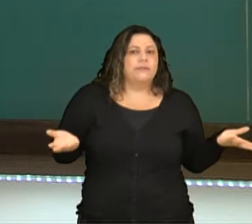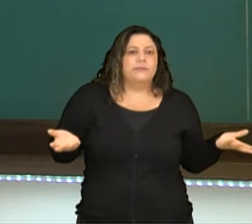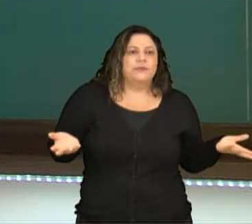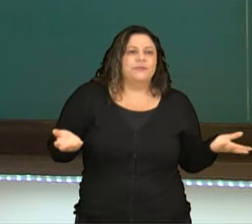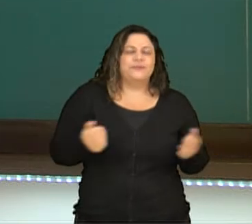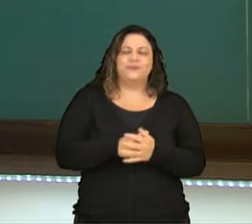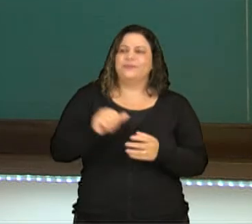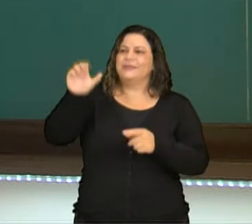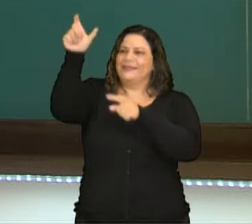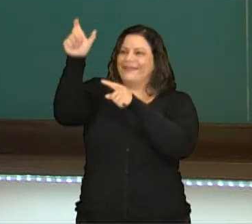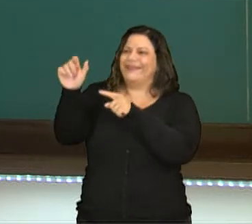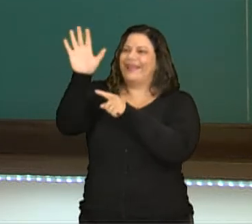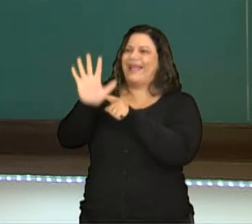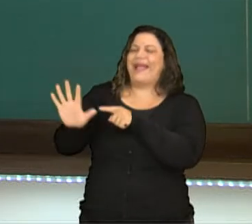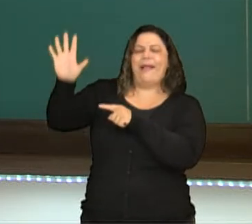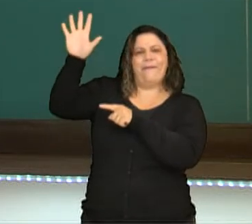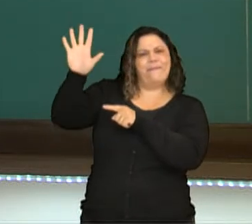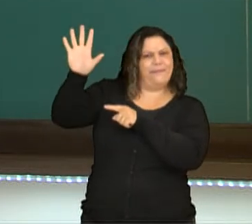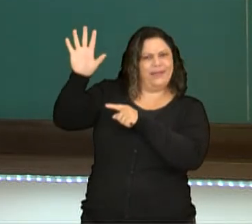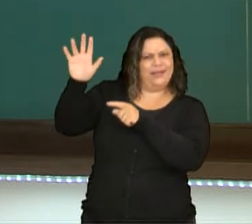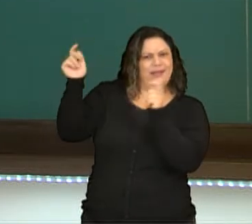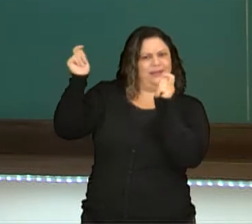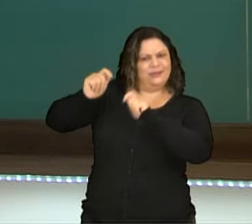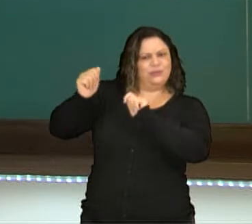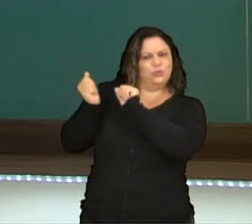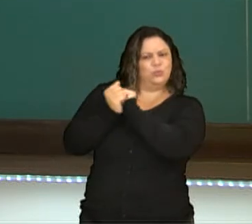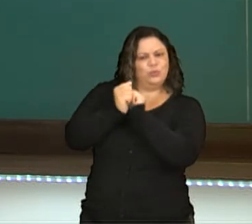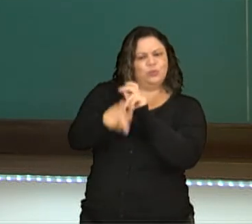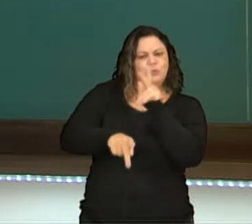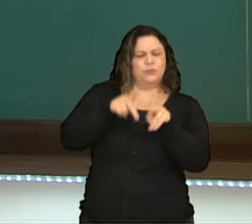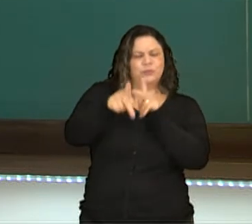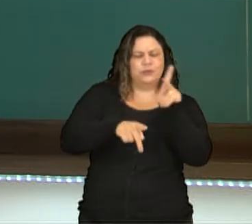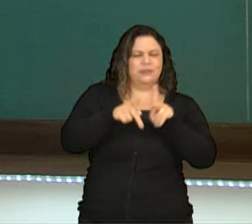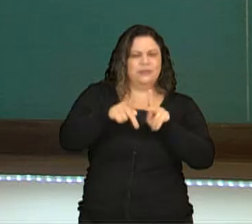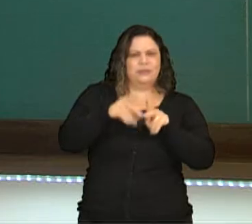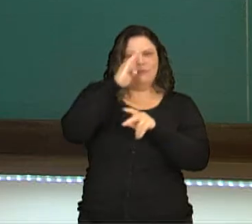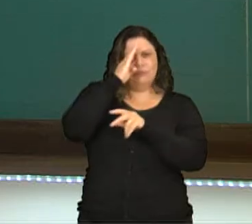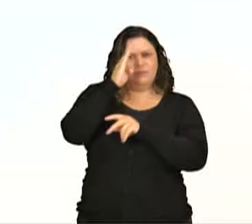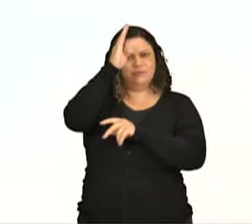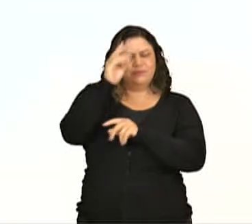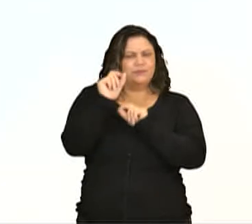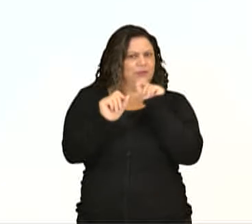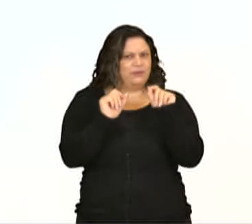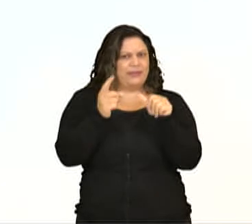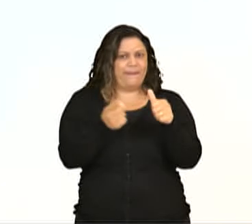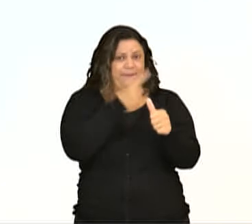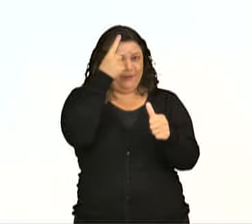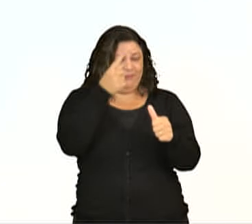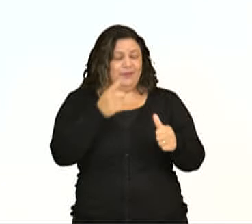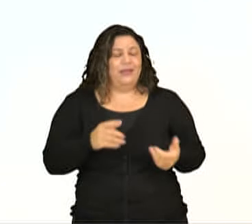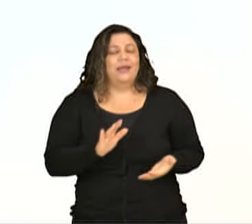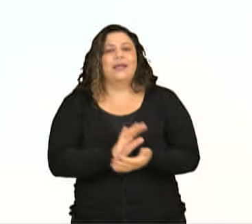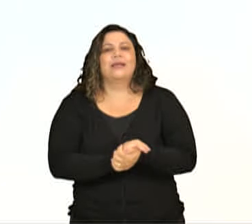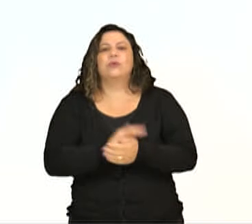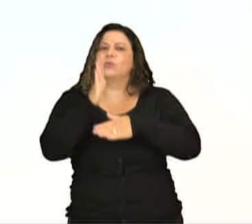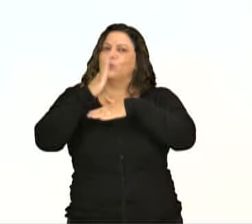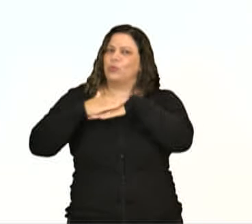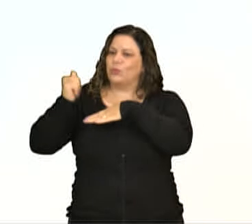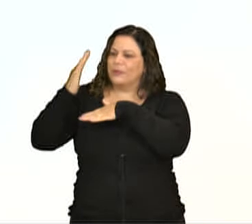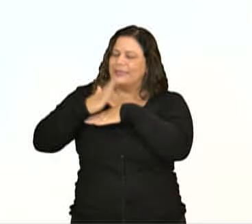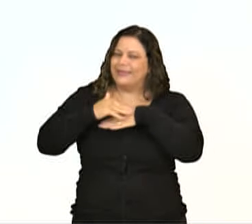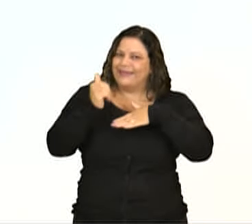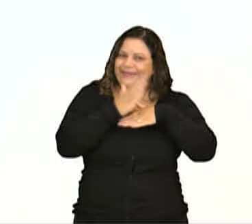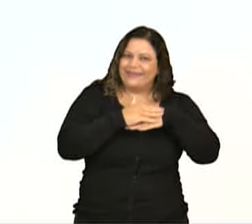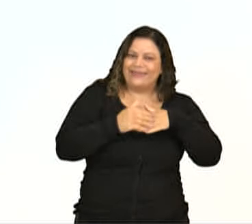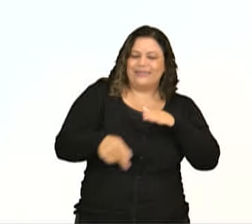imagem de Getúlio Vargas junto à população devia-se a quais fatores principais? Era fruto, primeiro, claro, do carisma do